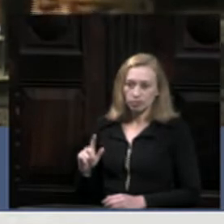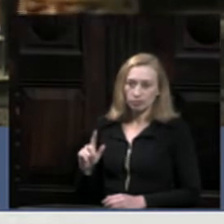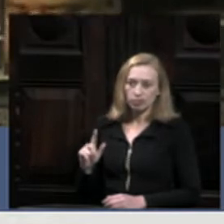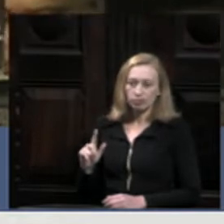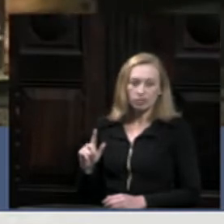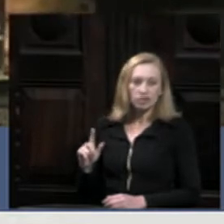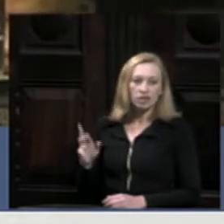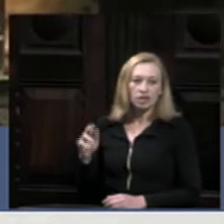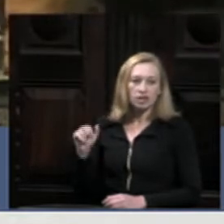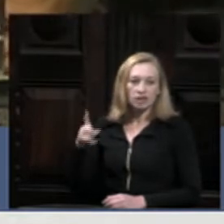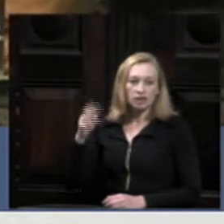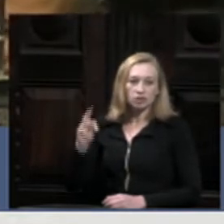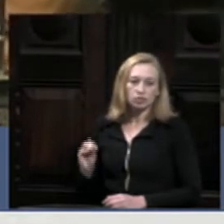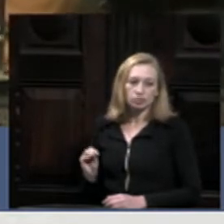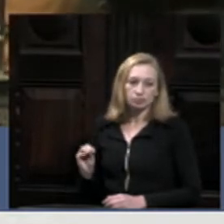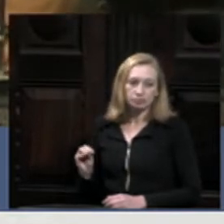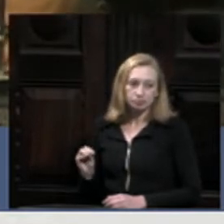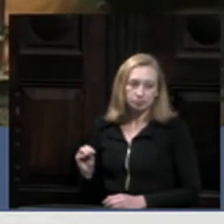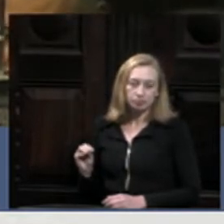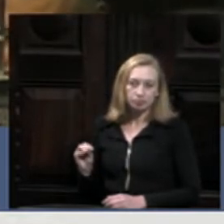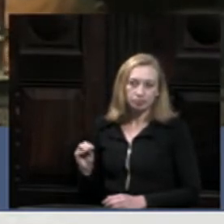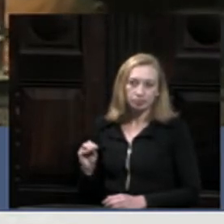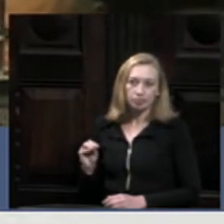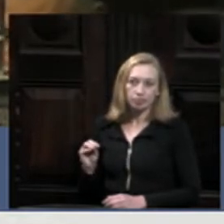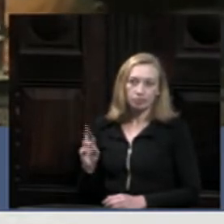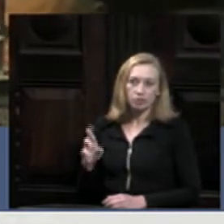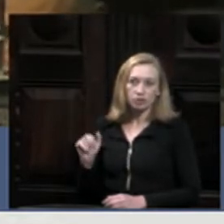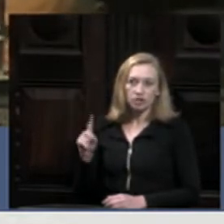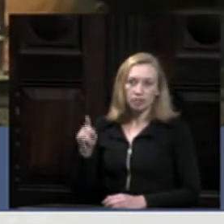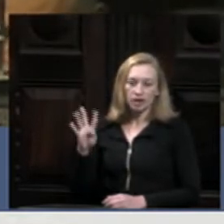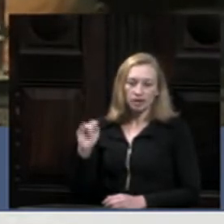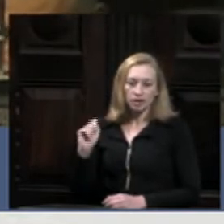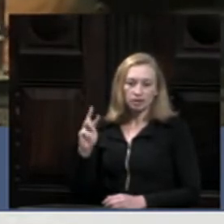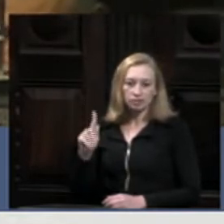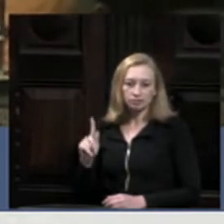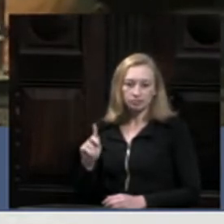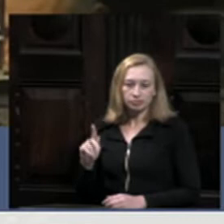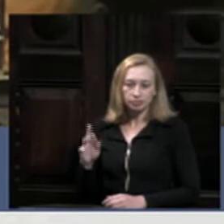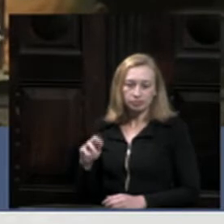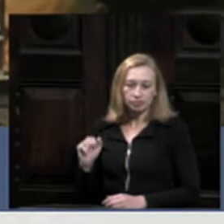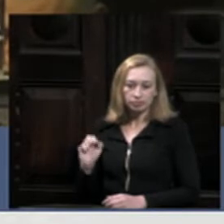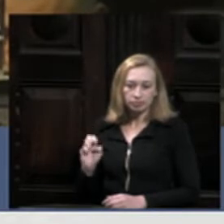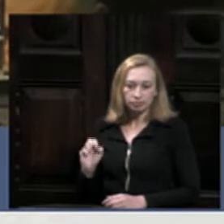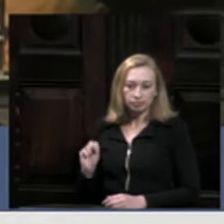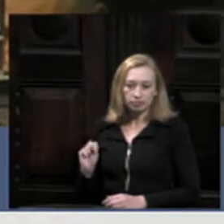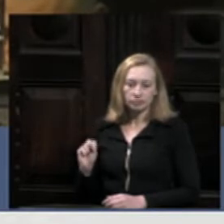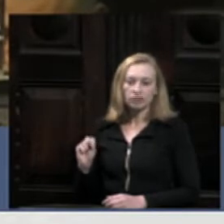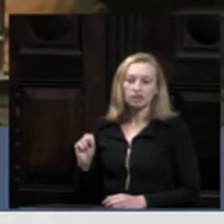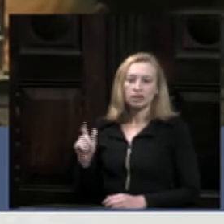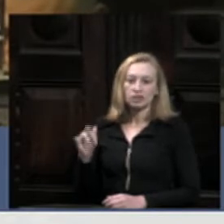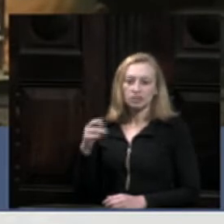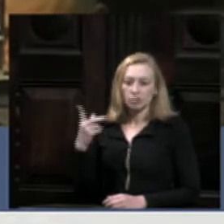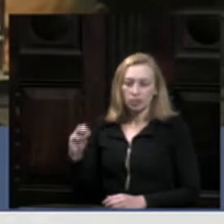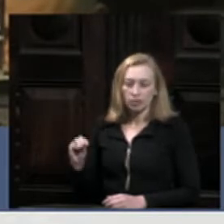Deputado Renato Cozzolino. Deputado Rosenberg Reis. Deputado Samuel Malafaia.